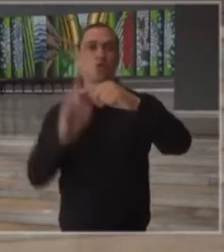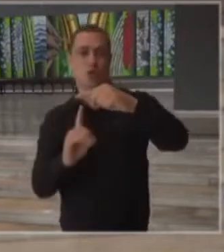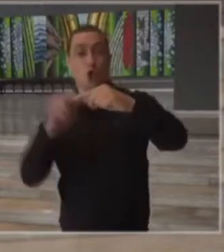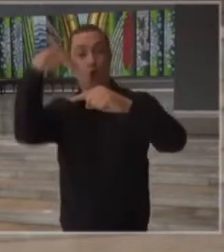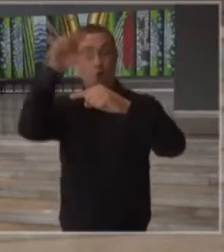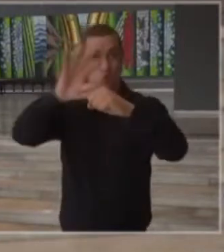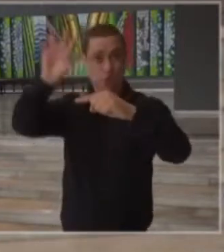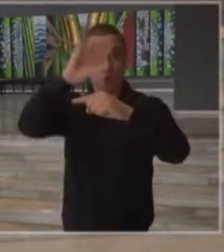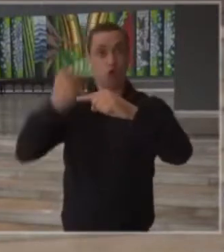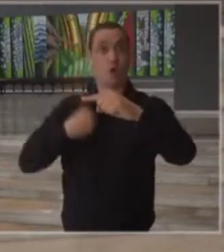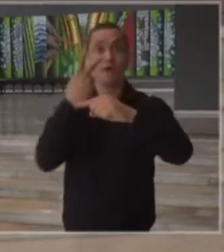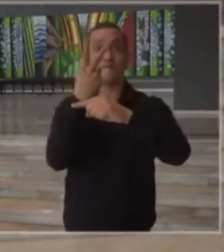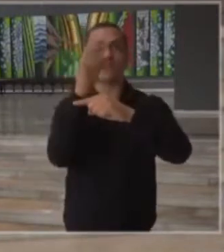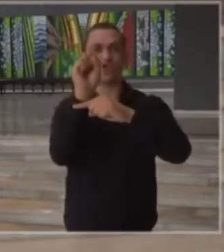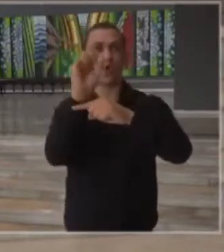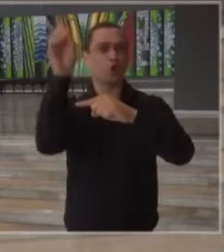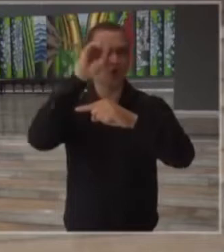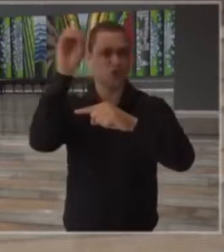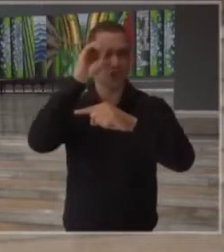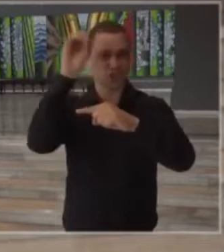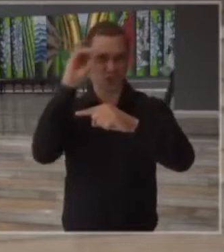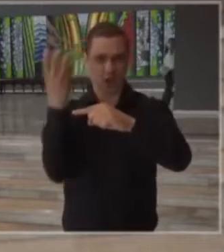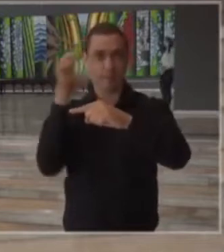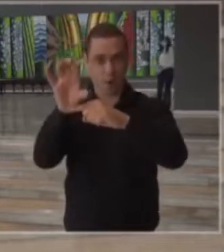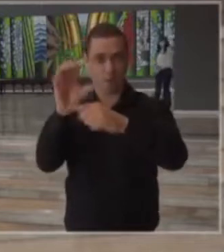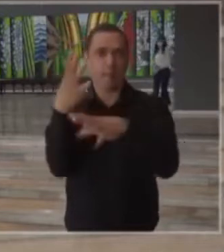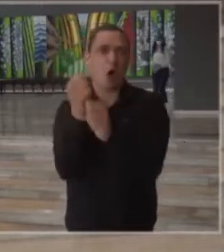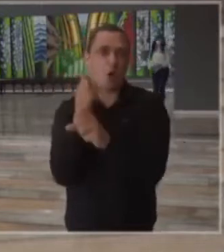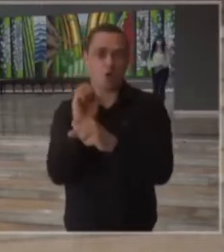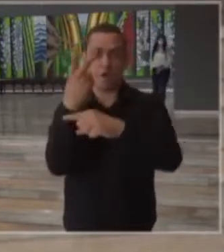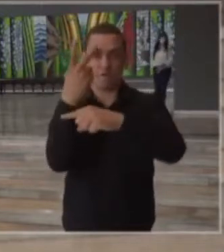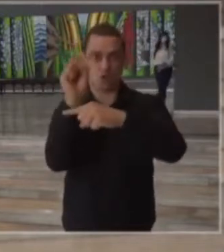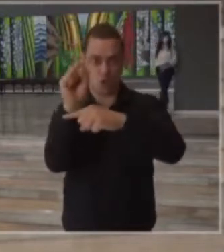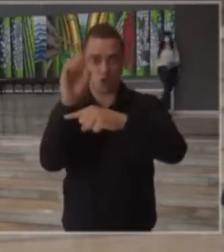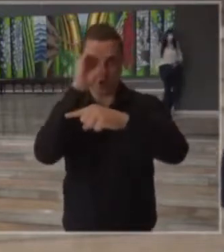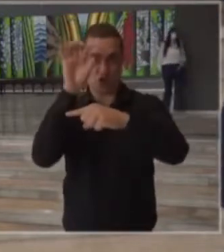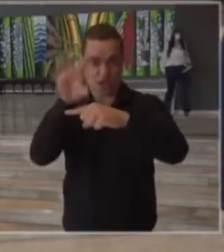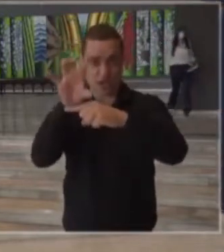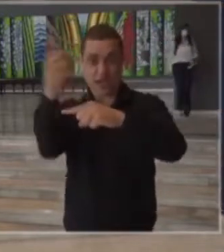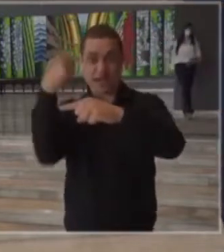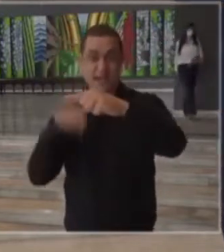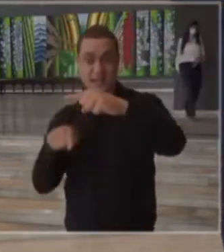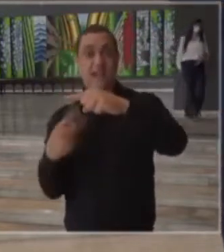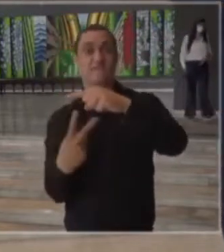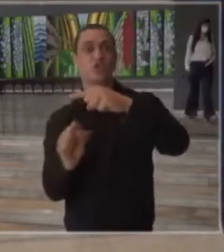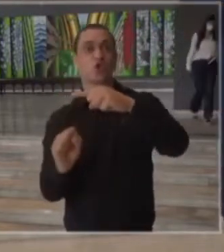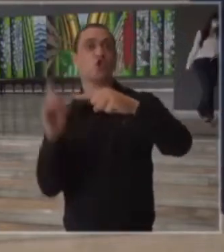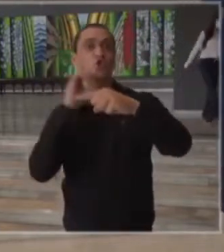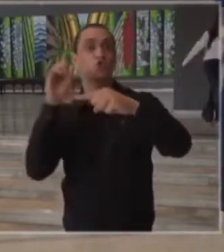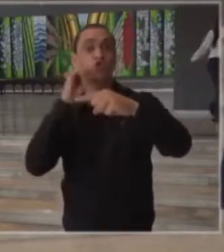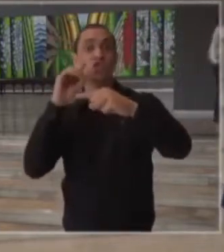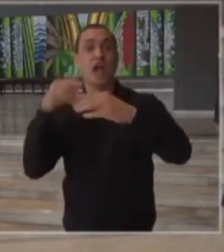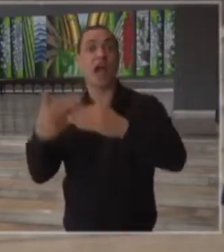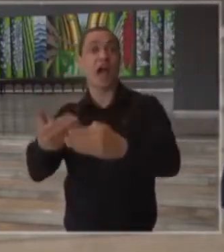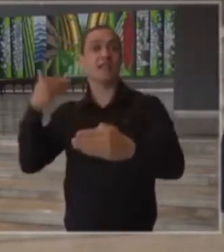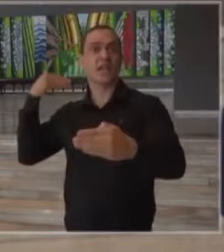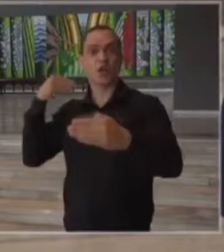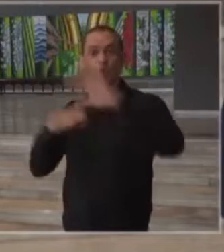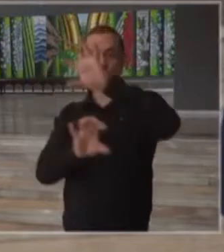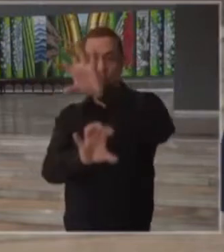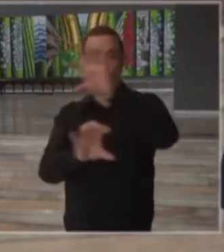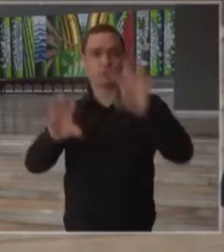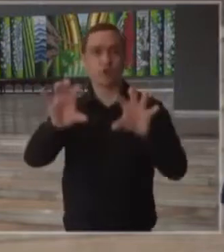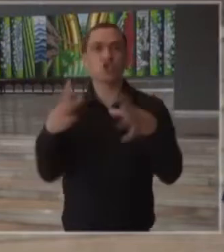numerador os 28 dias atuais e no denominador os 28 dias imediatamente anteriores